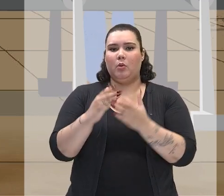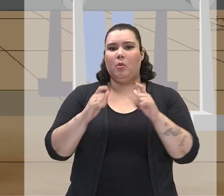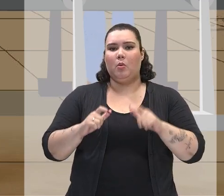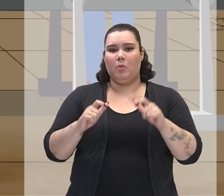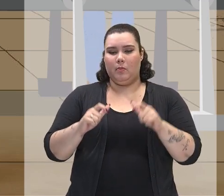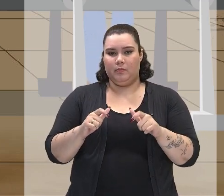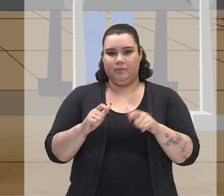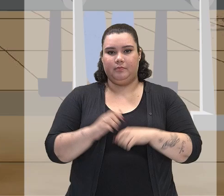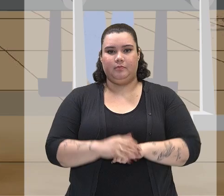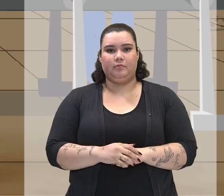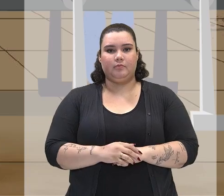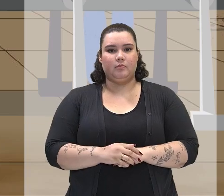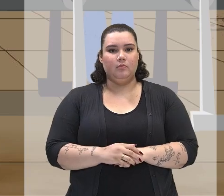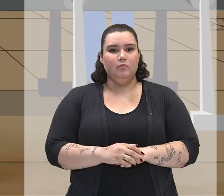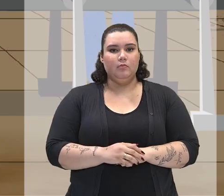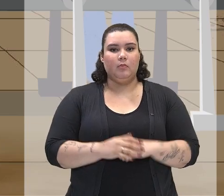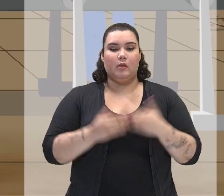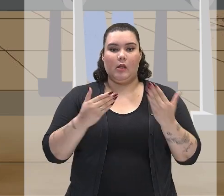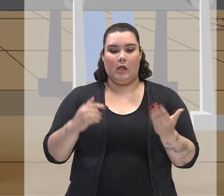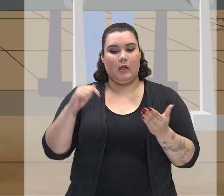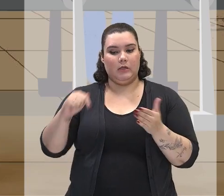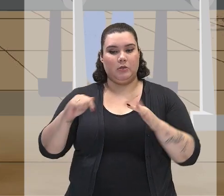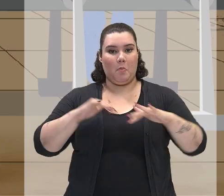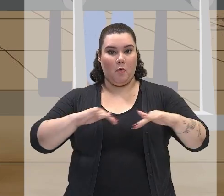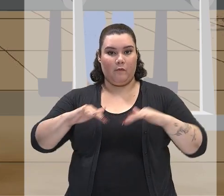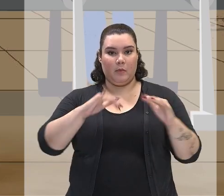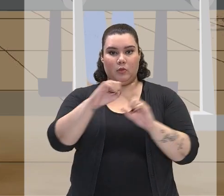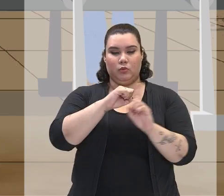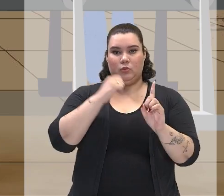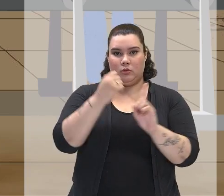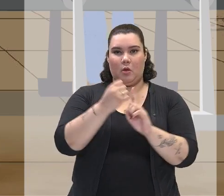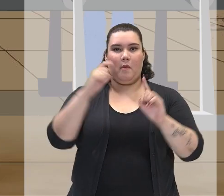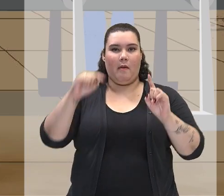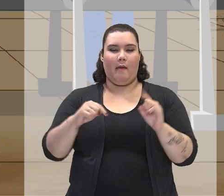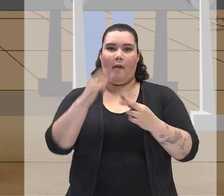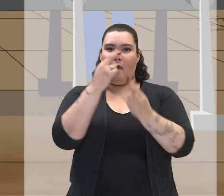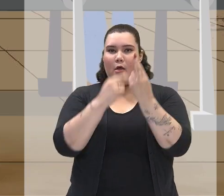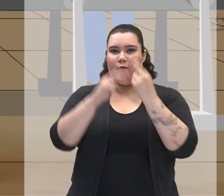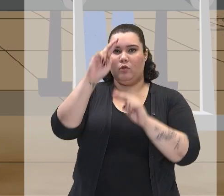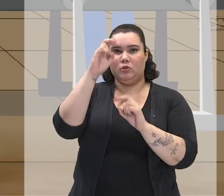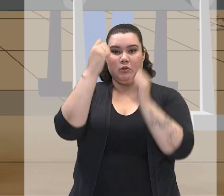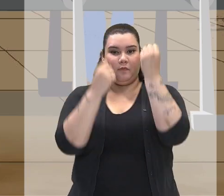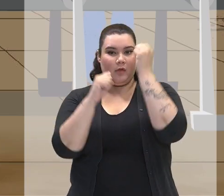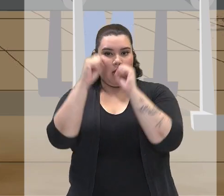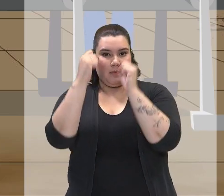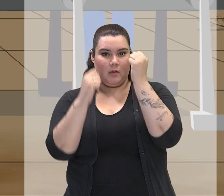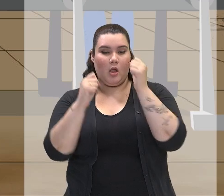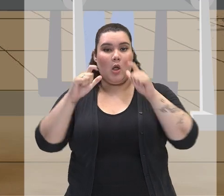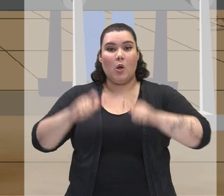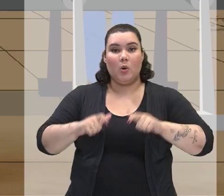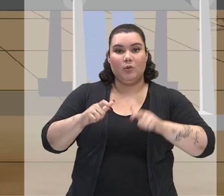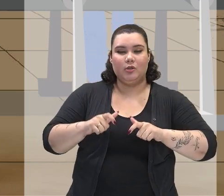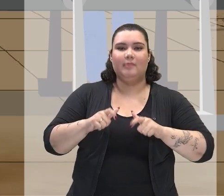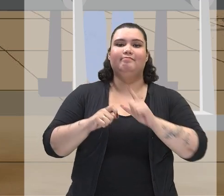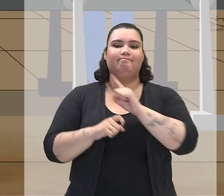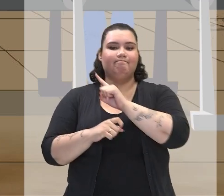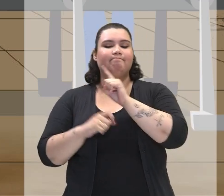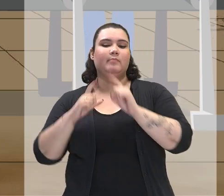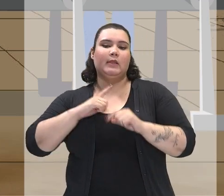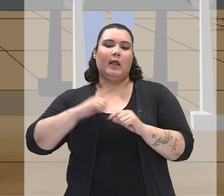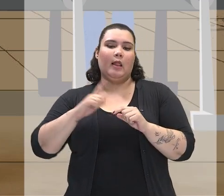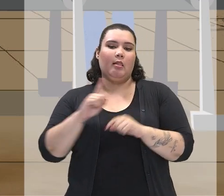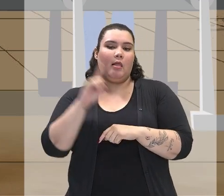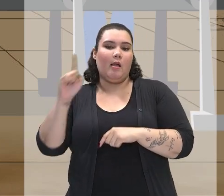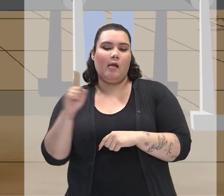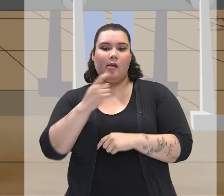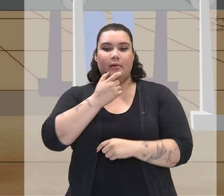Bem, como berço desse movimento chamado de Revolução Industrial, nós temos a Inglaterra. Sim, em meados do século